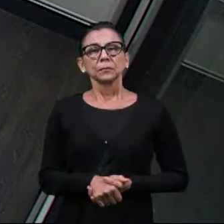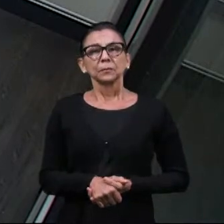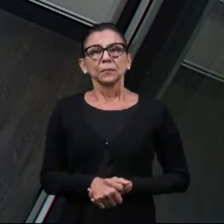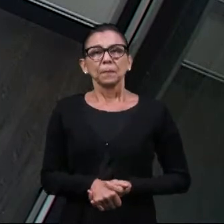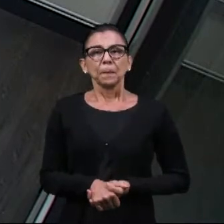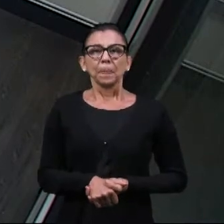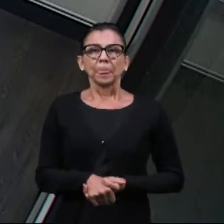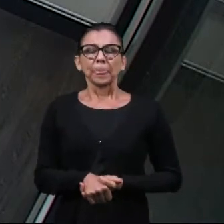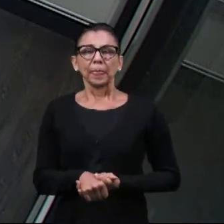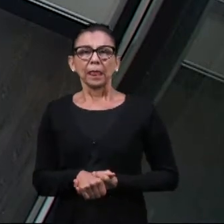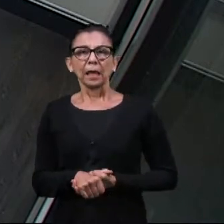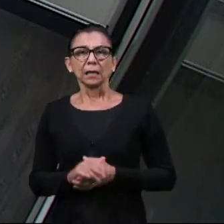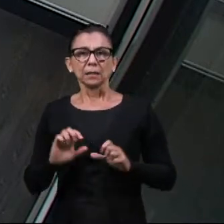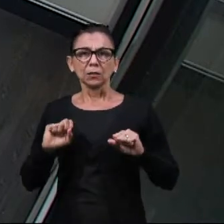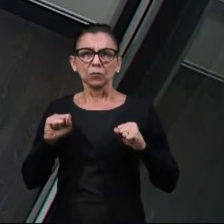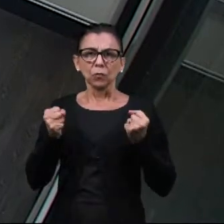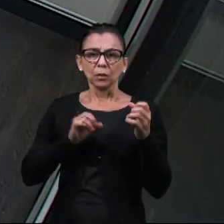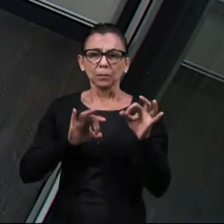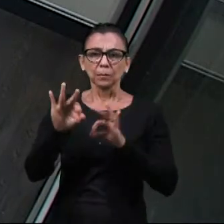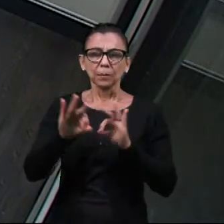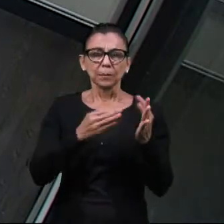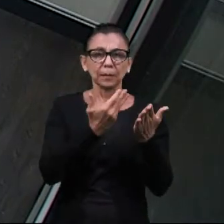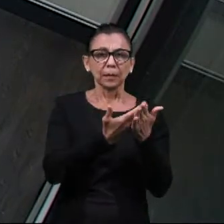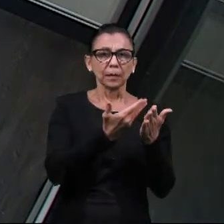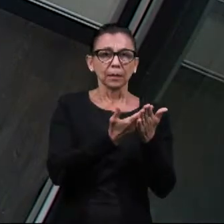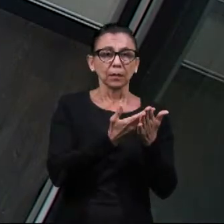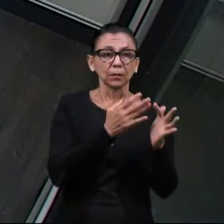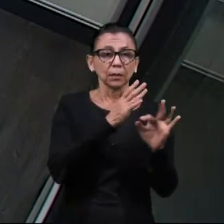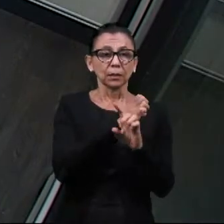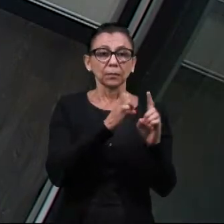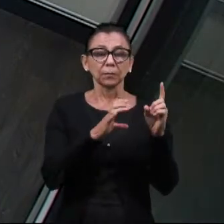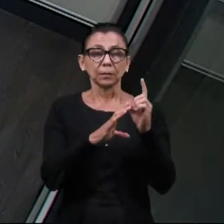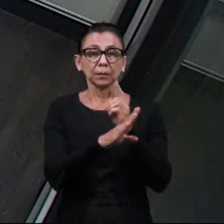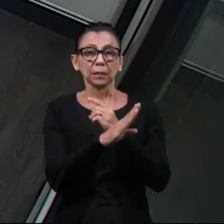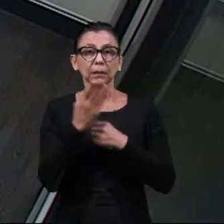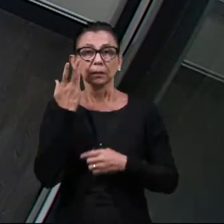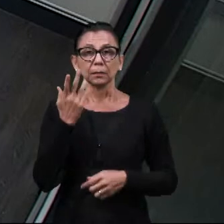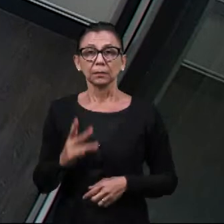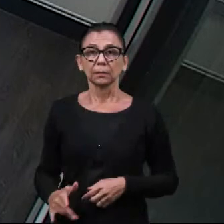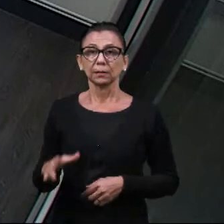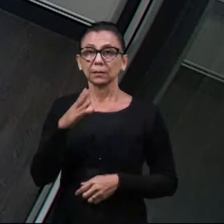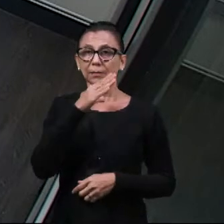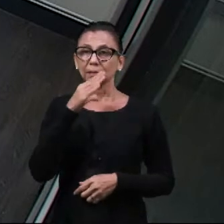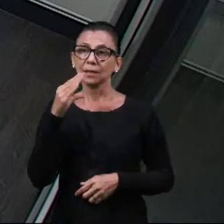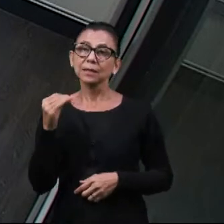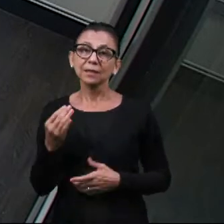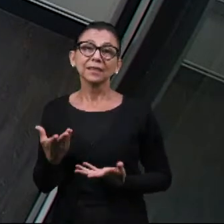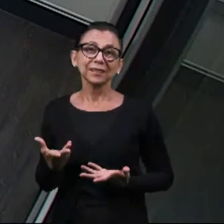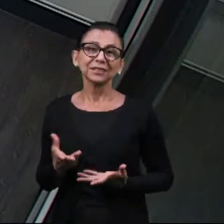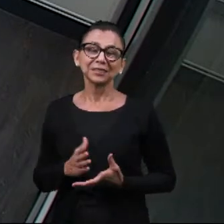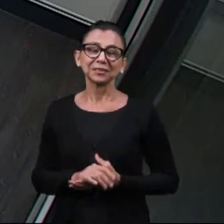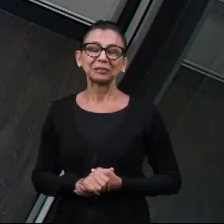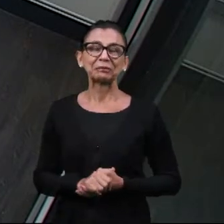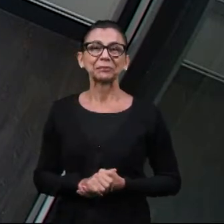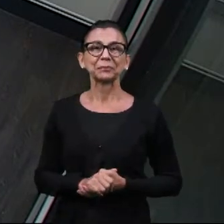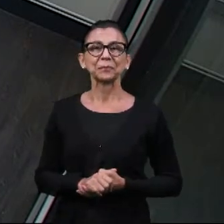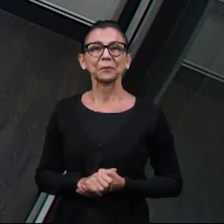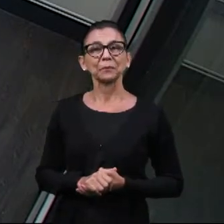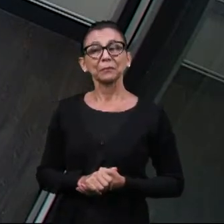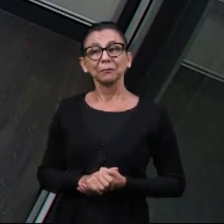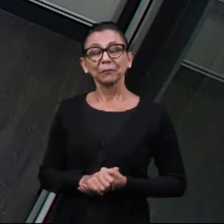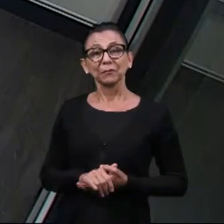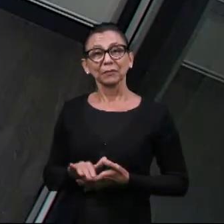aulas que participam na escola bíblica, os crianças, intermediários, adolescentes. Até sempre falamos que a criança,